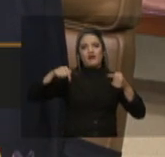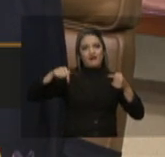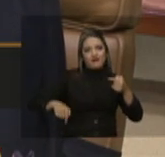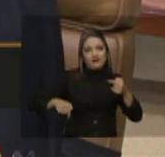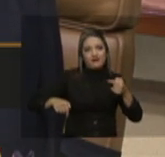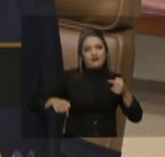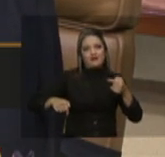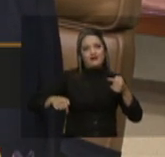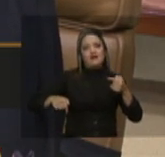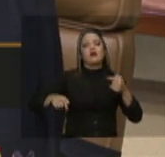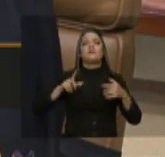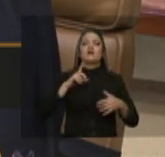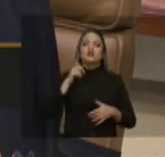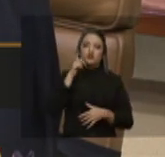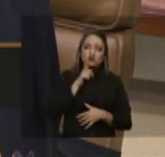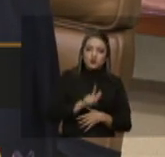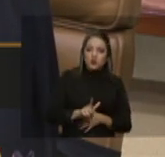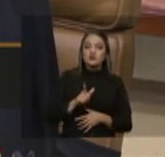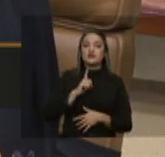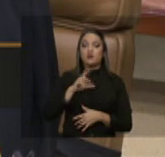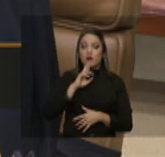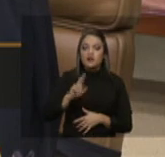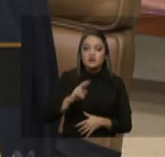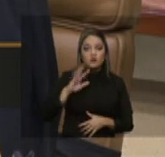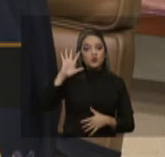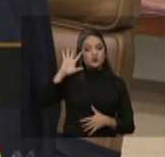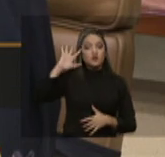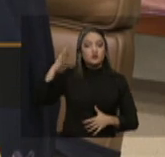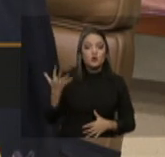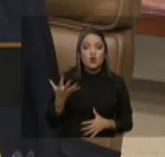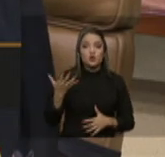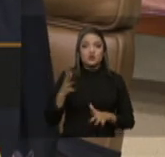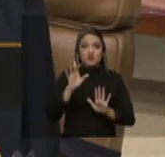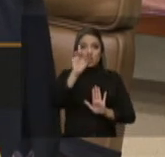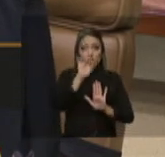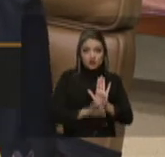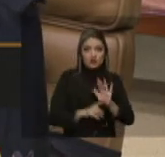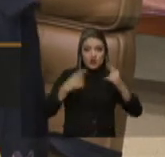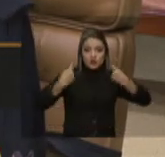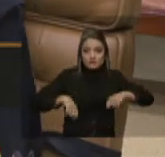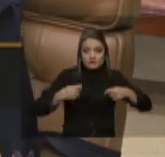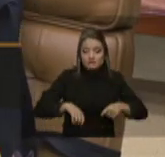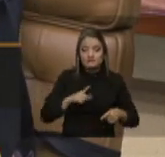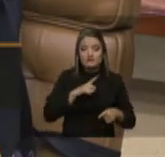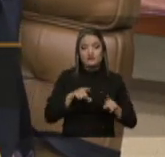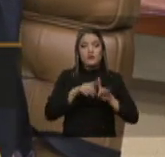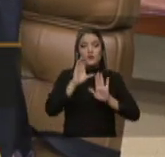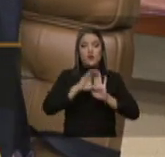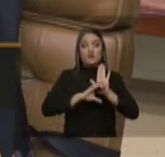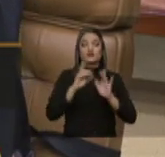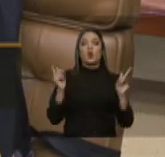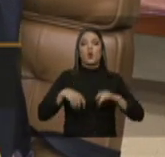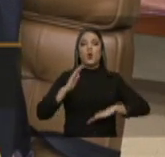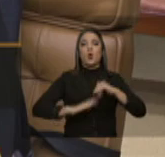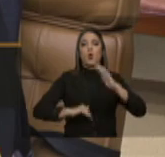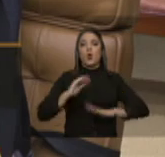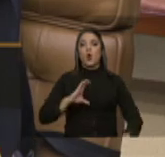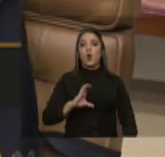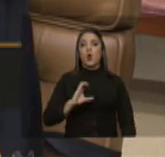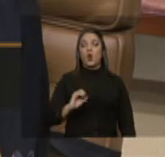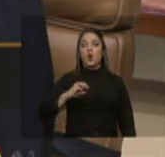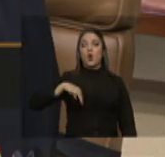Face as respostas que o direito precisa dar que a jurisdição precisa e até mesmo conceito de competência Ministro